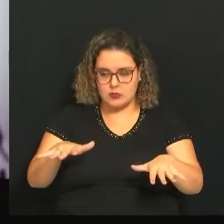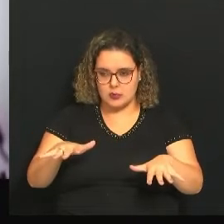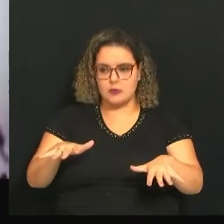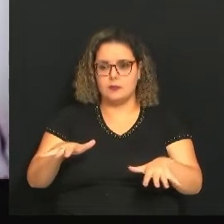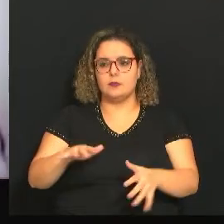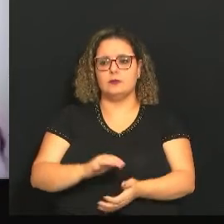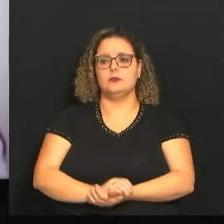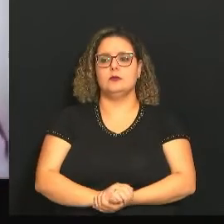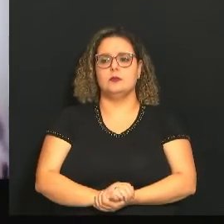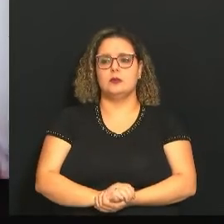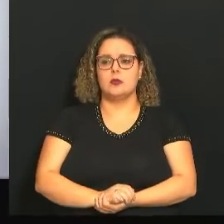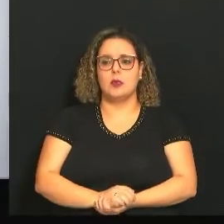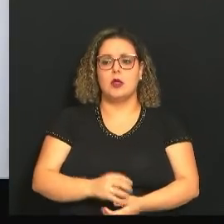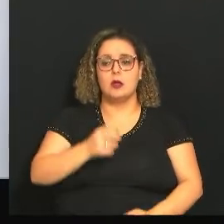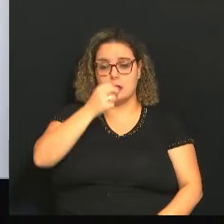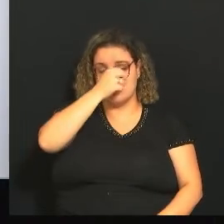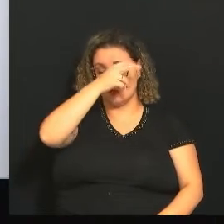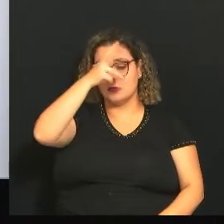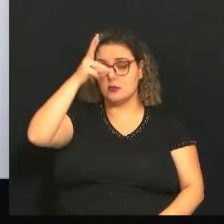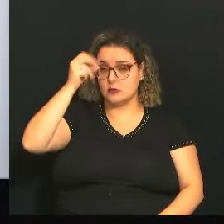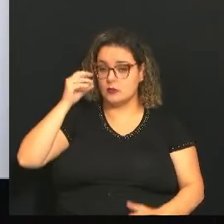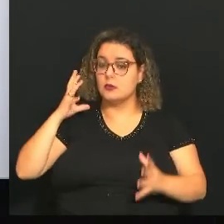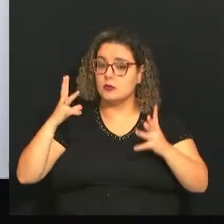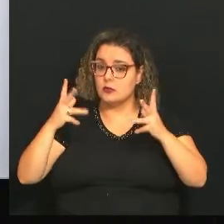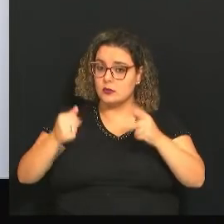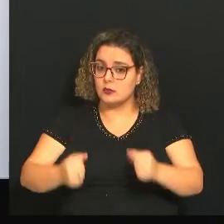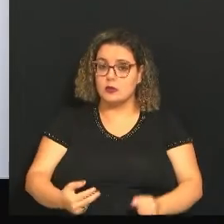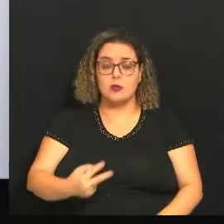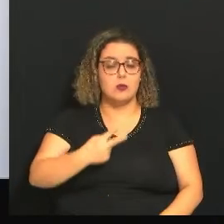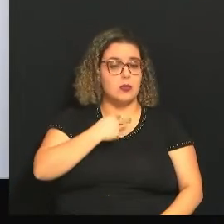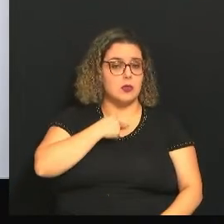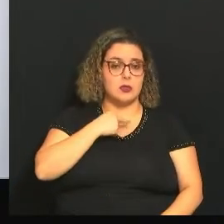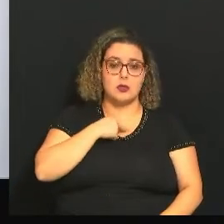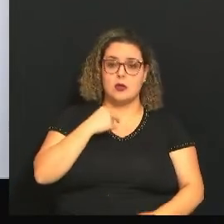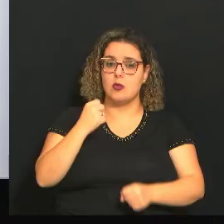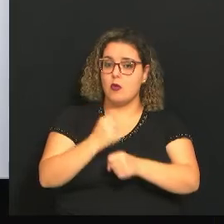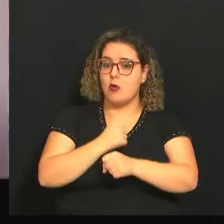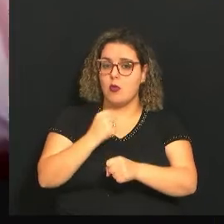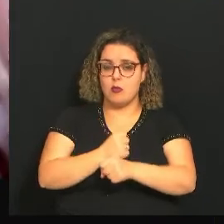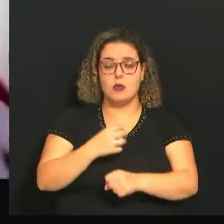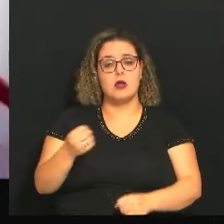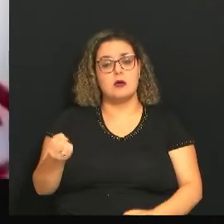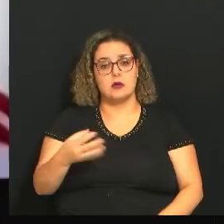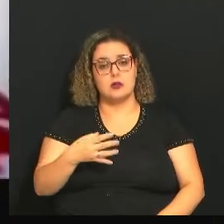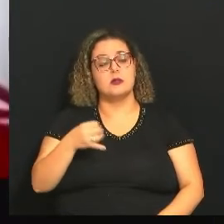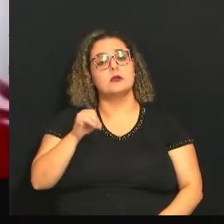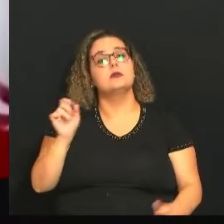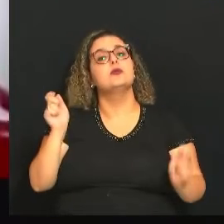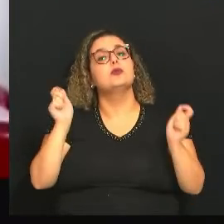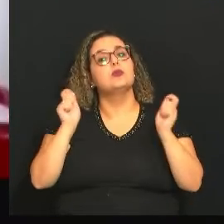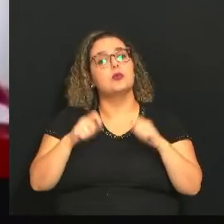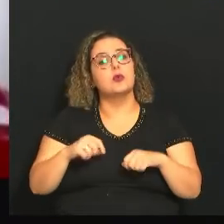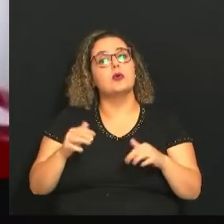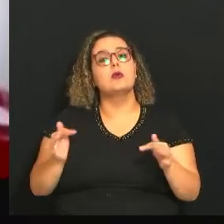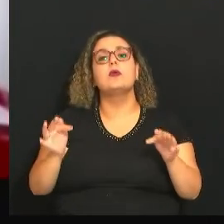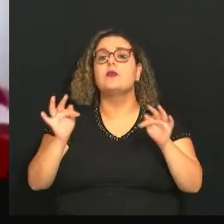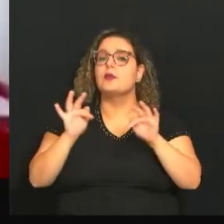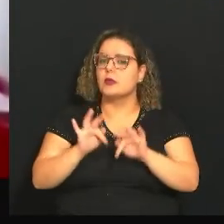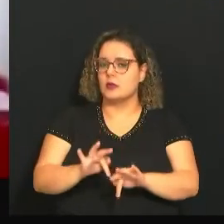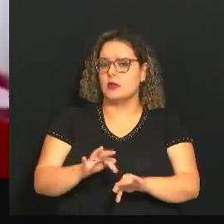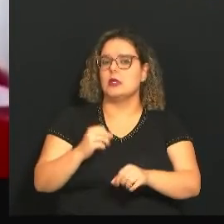As prefeituras não deveriam começar obras novas, né? E, se possível, finalizar aquelas